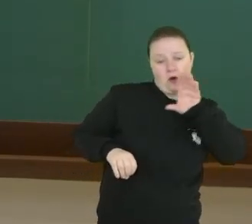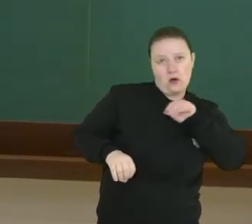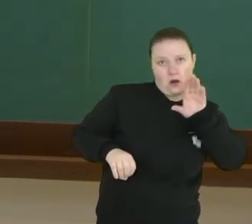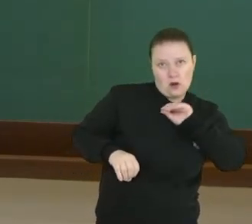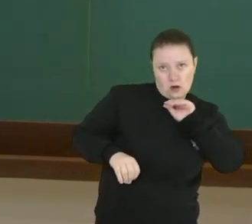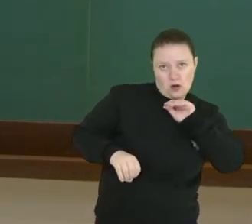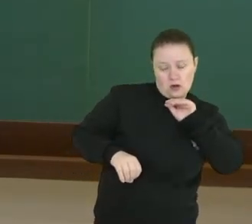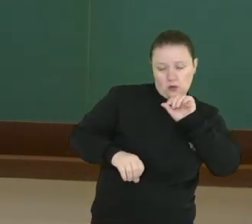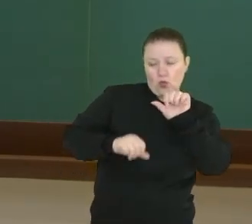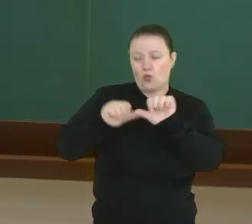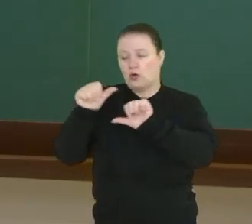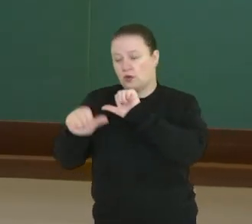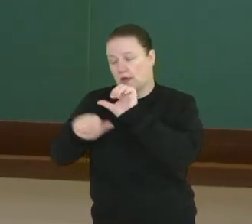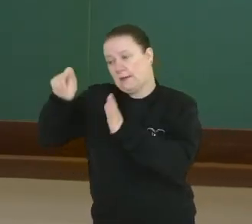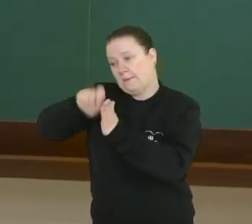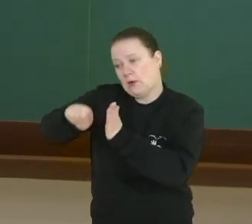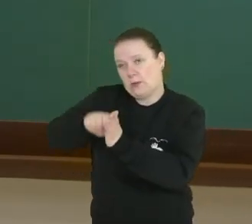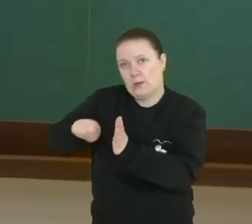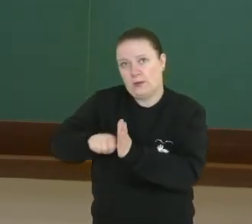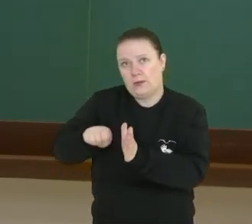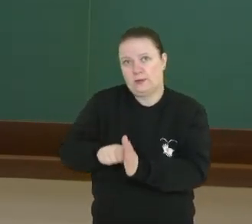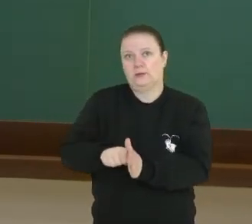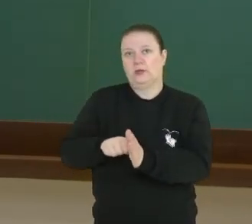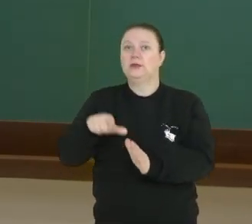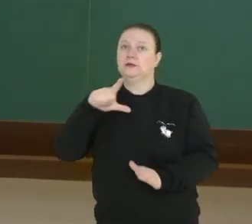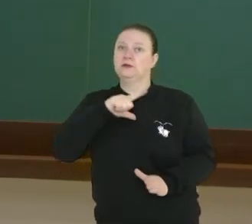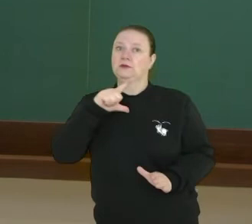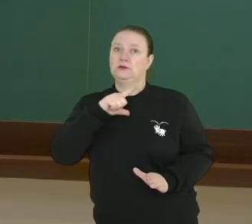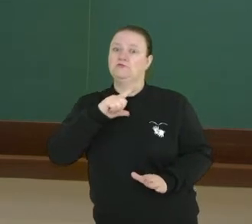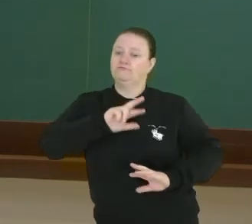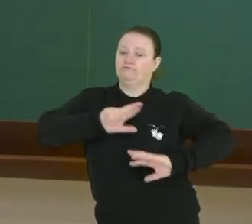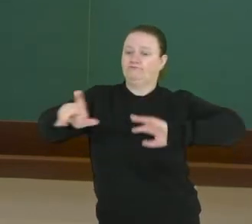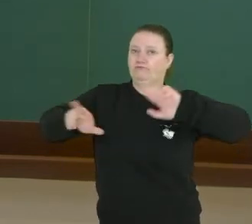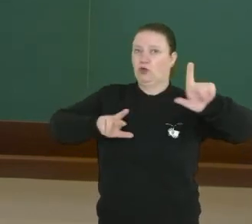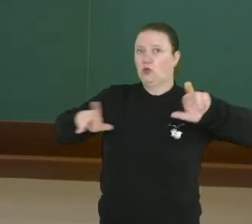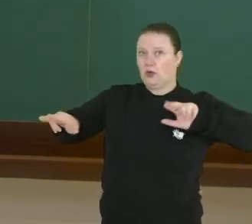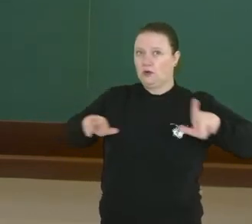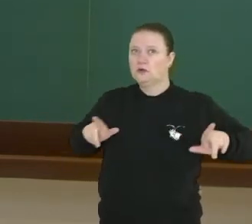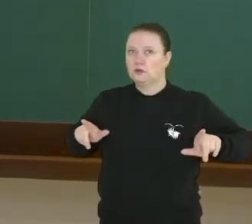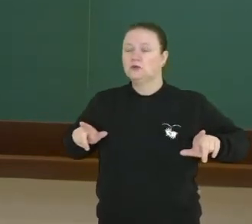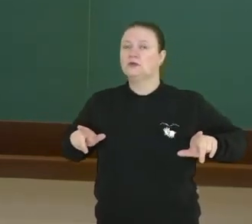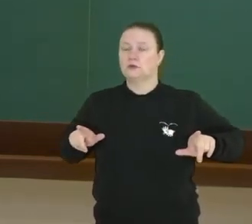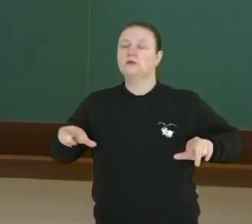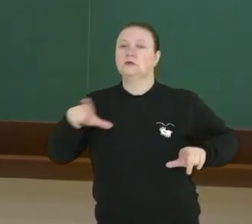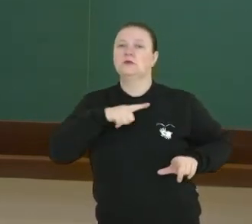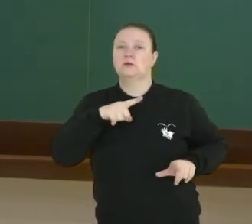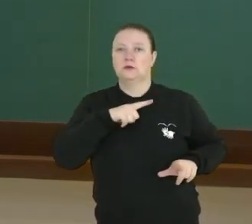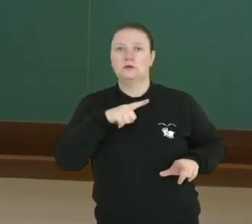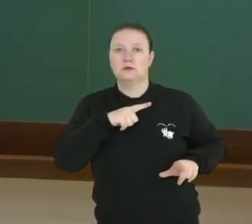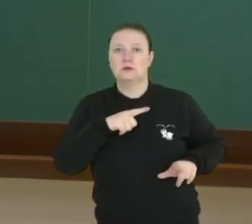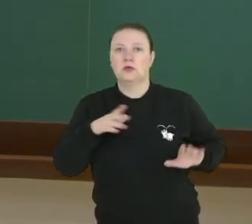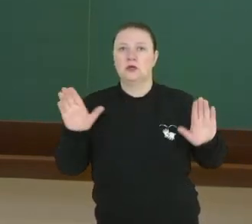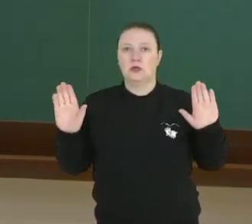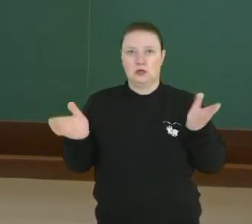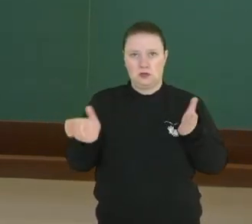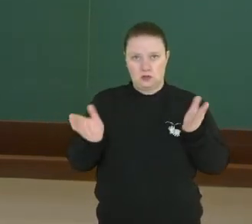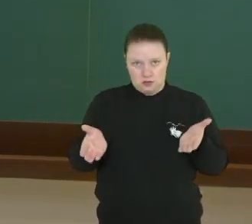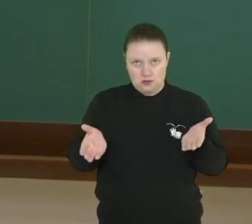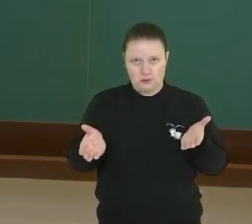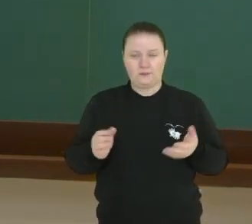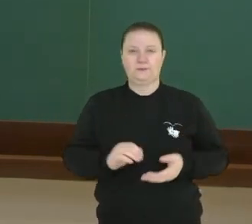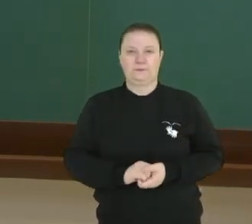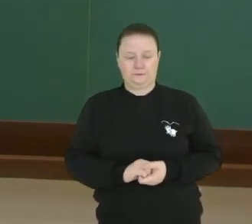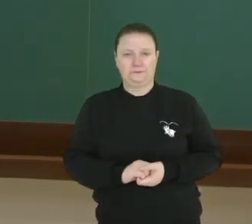certo? Então, por isso ele vai ter algumas diferenças. Então, da parte que era oral para a parte que agora vira a parte